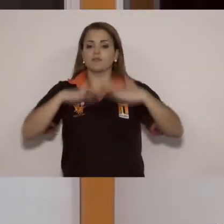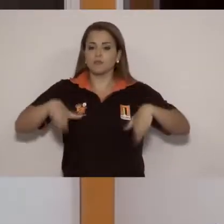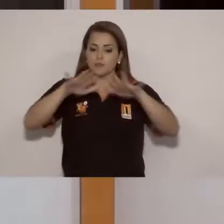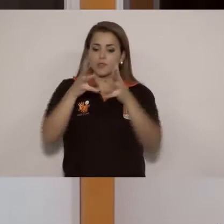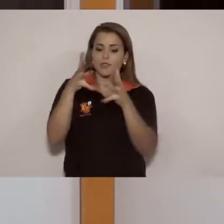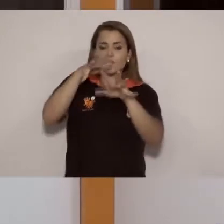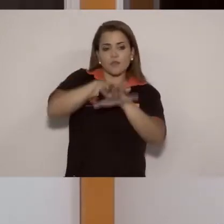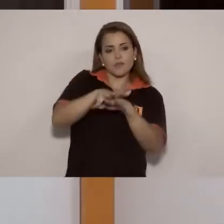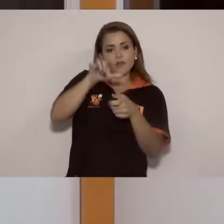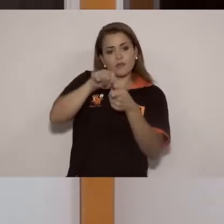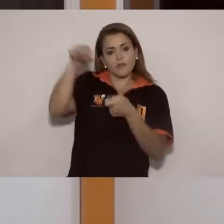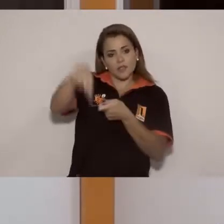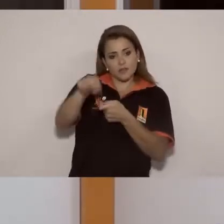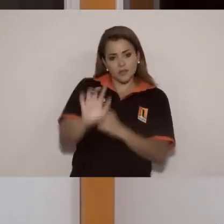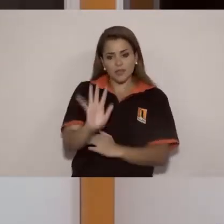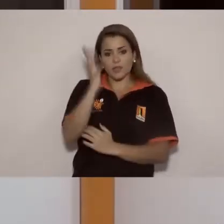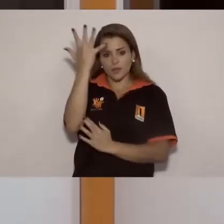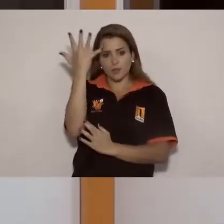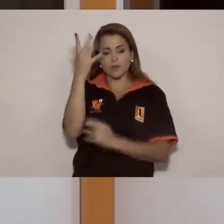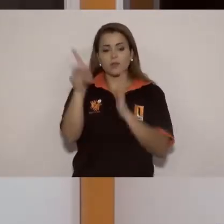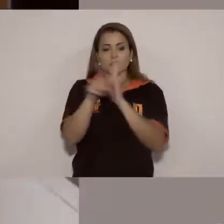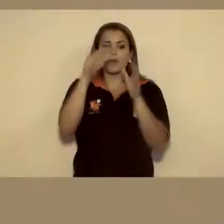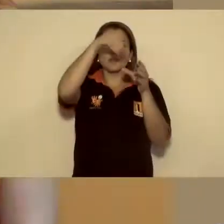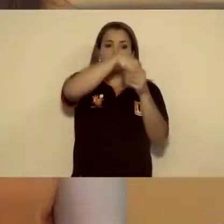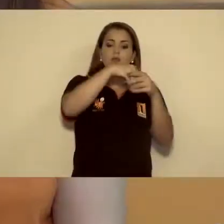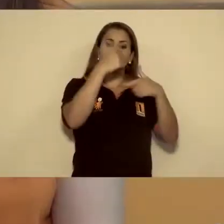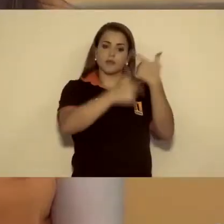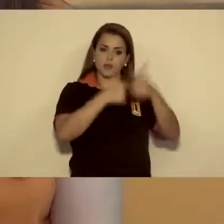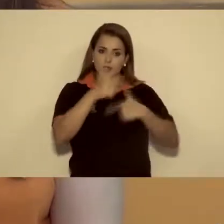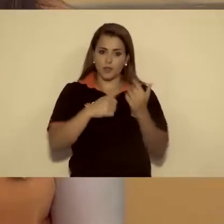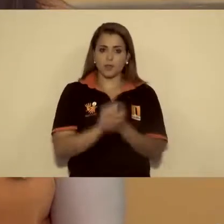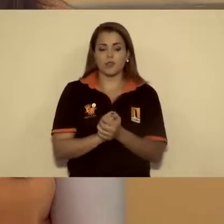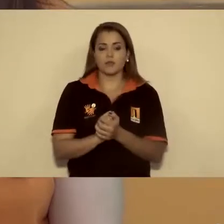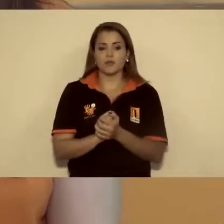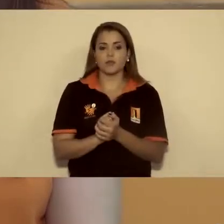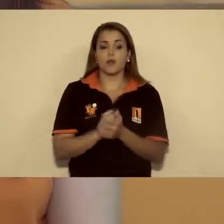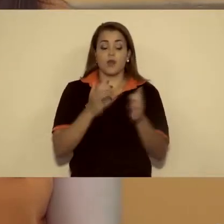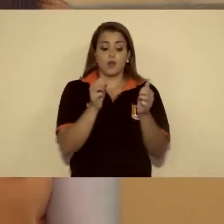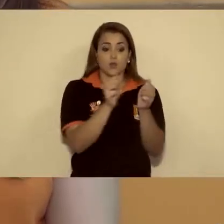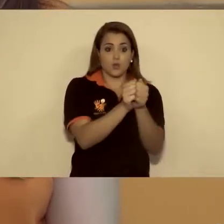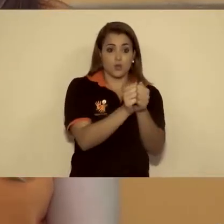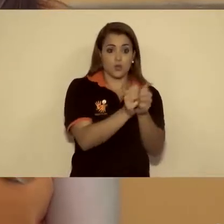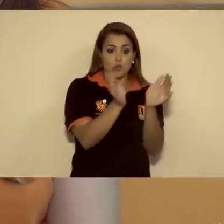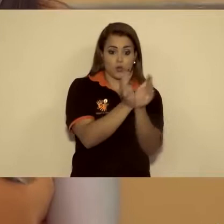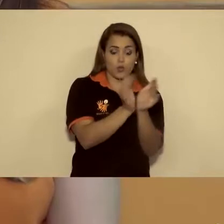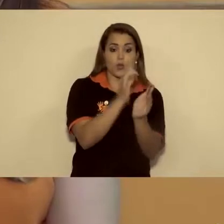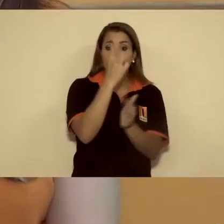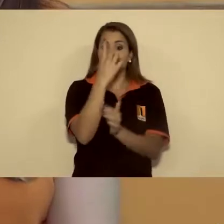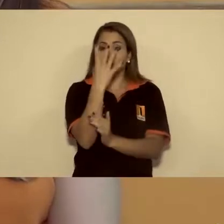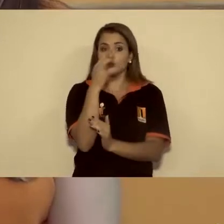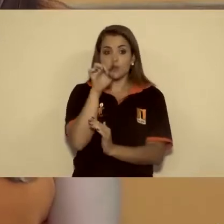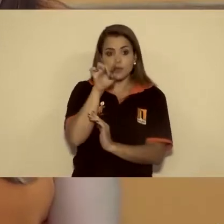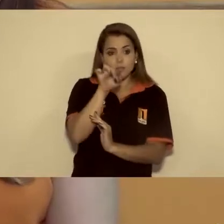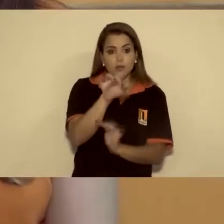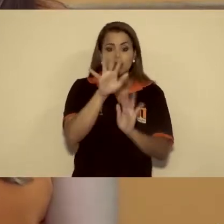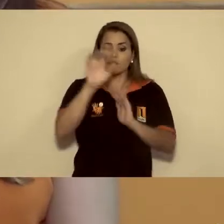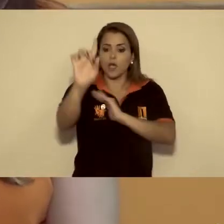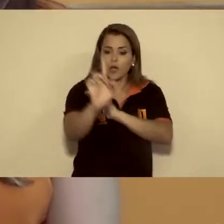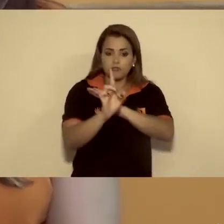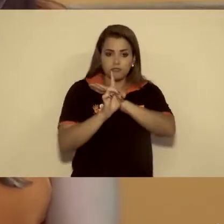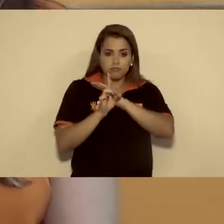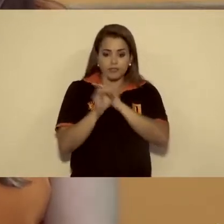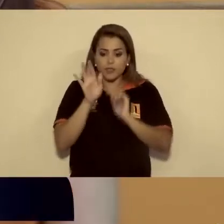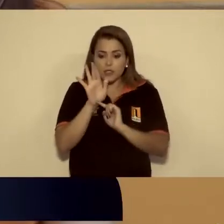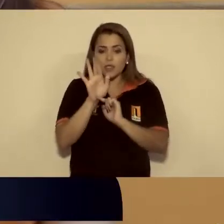inclusão da pessoa com deficiência acontecer no mercado de trabalho. Nas empresas parceiras, mais de 14 mil pessoas foram atendidas e